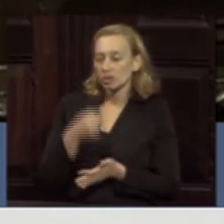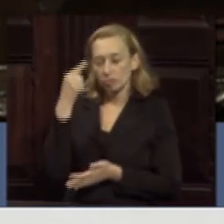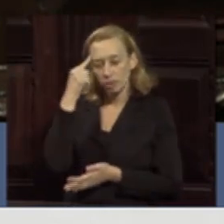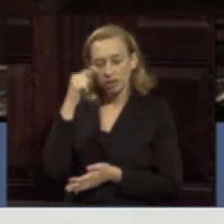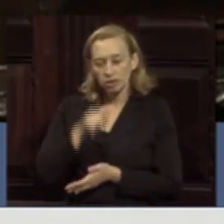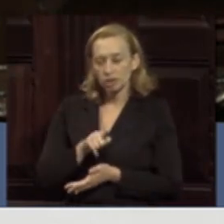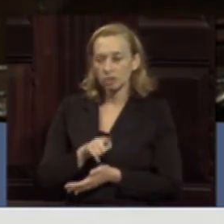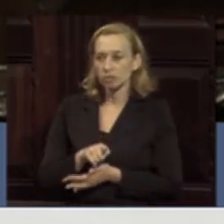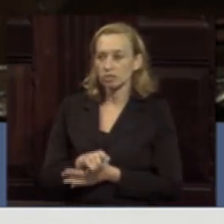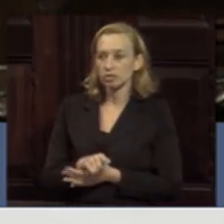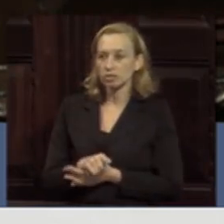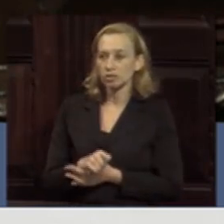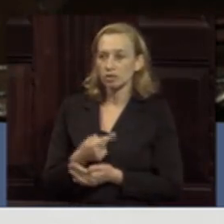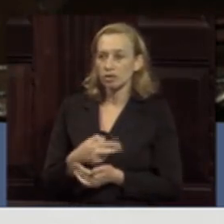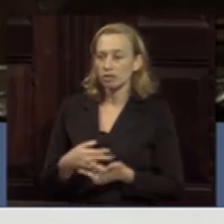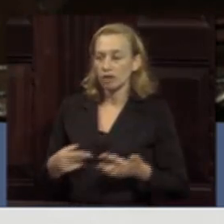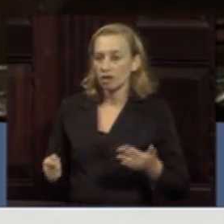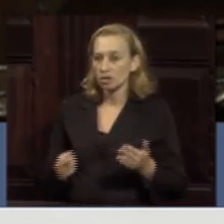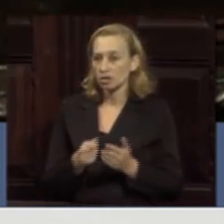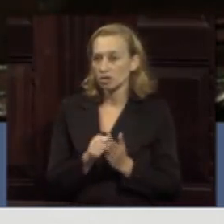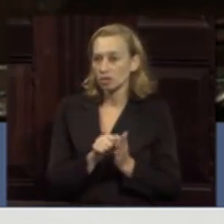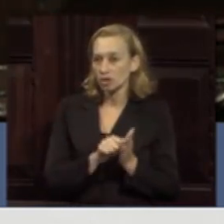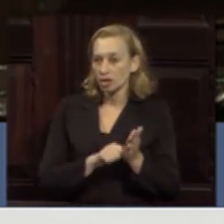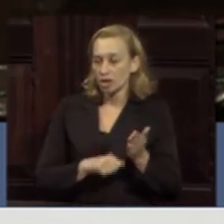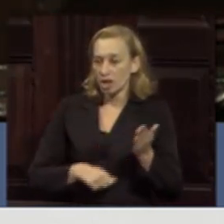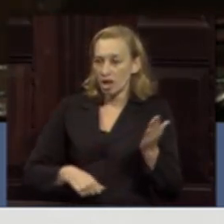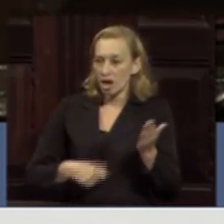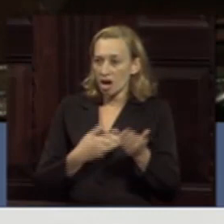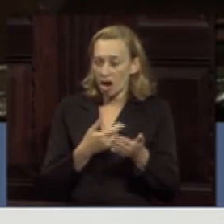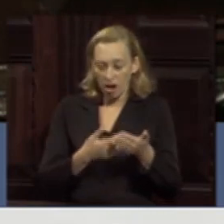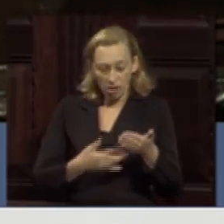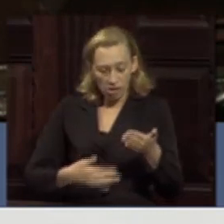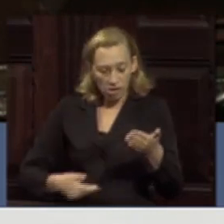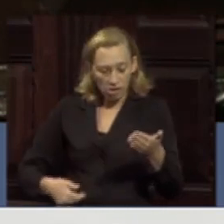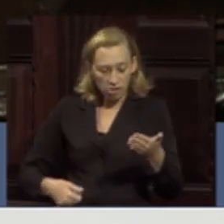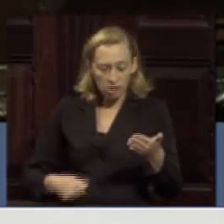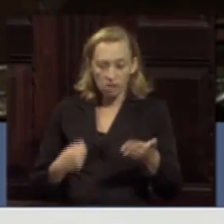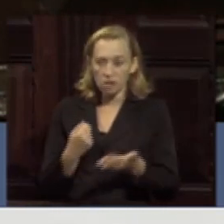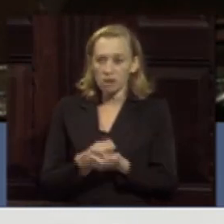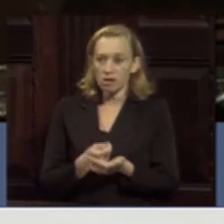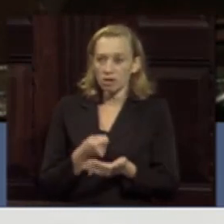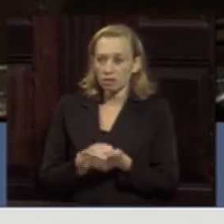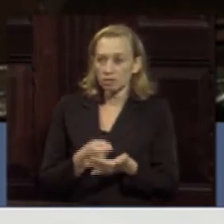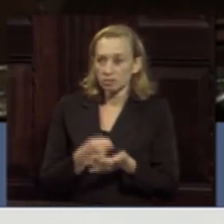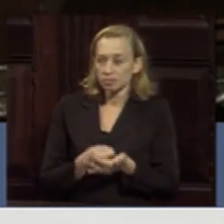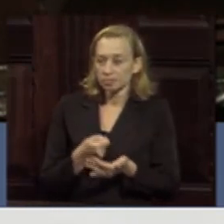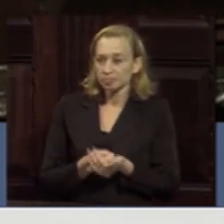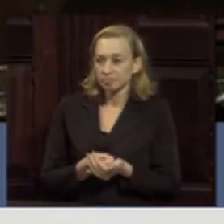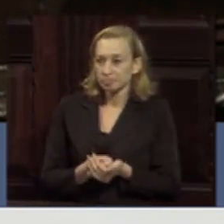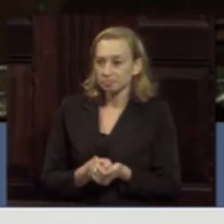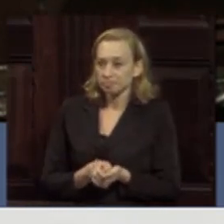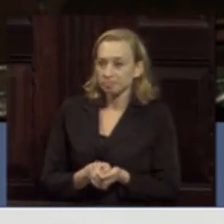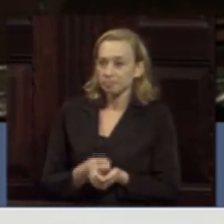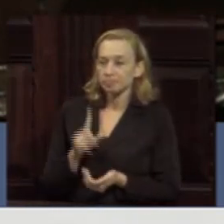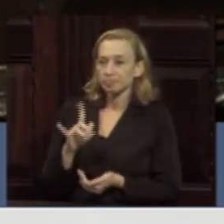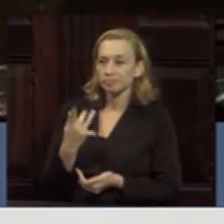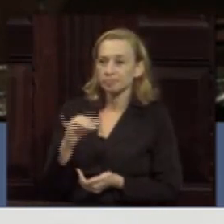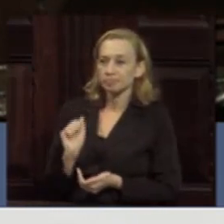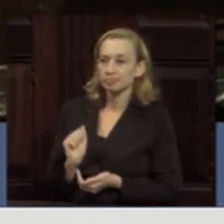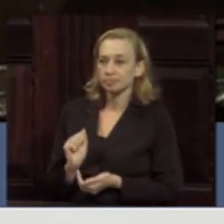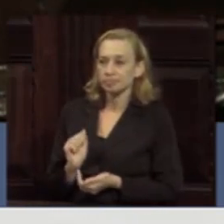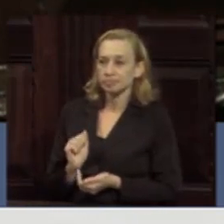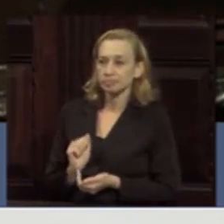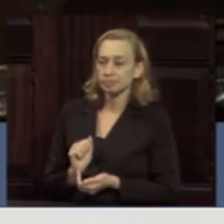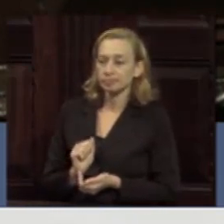de documentos para minha casa, cobrando uma fatura de linhas telefônicas, celulares, lá da cidade